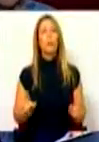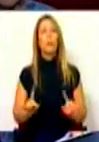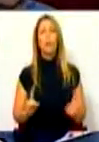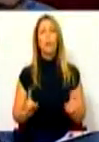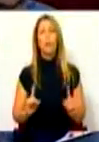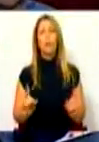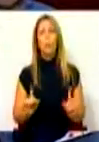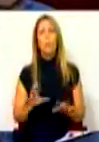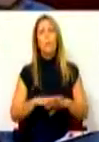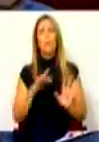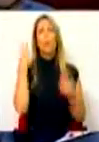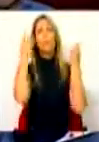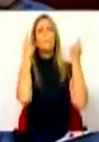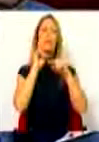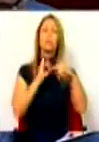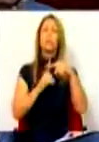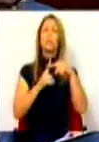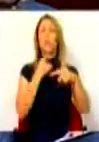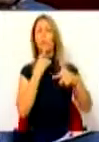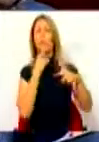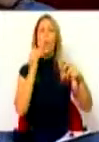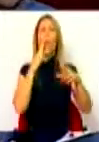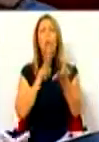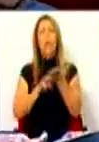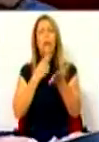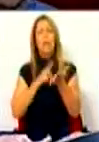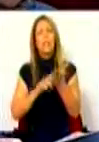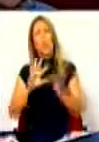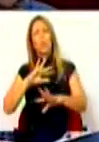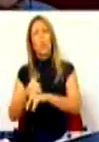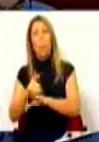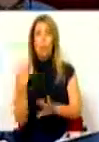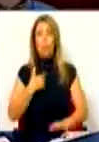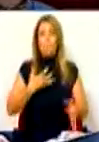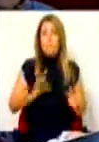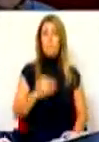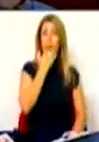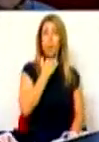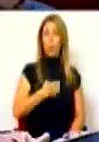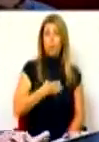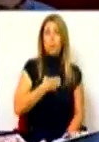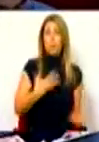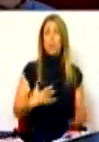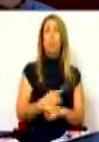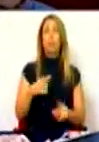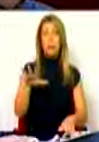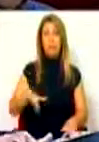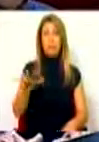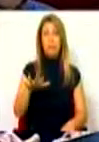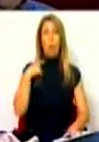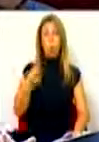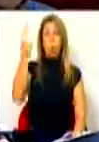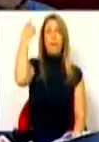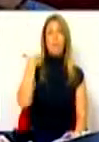não é por otimismo ou por outro motivo que nos temos que regozijar com a circunstância de, no ano passado, o investimento privado